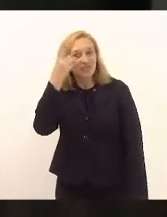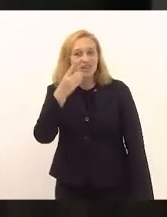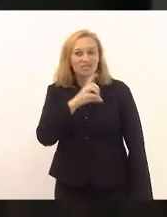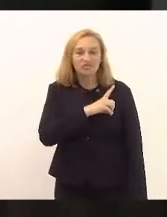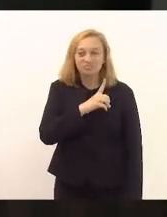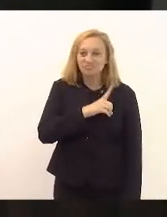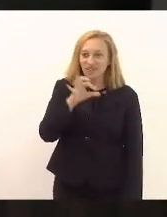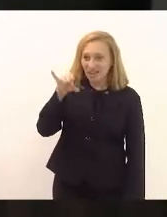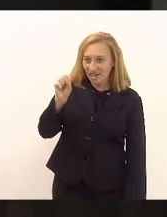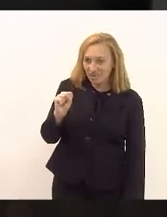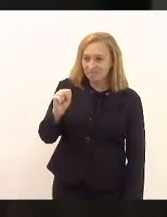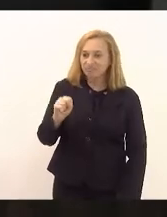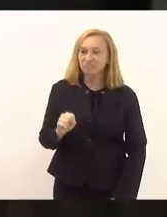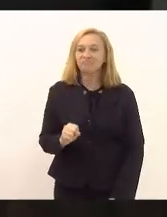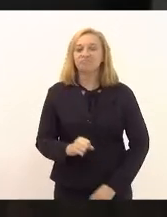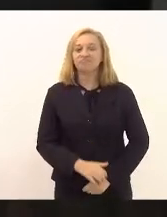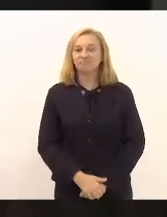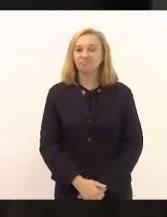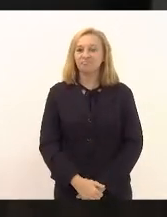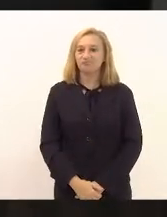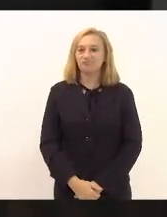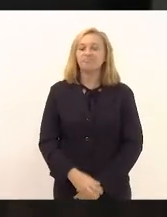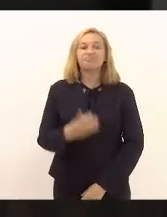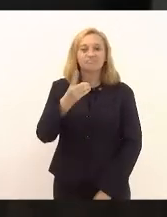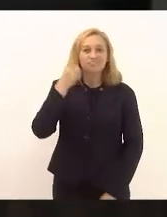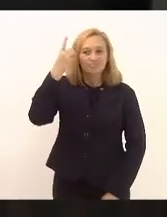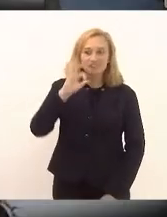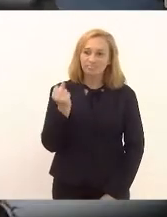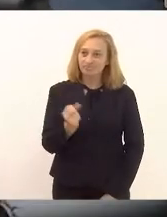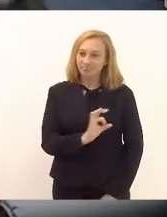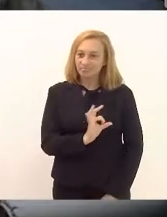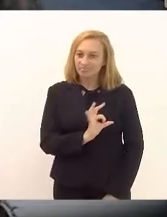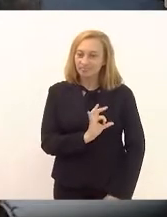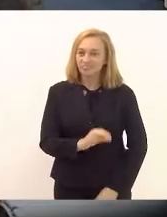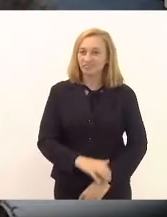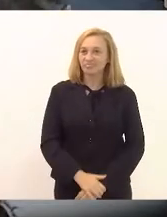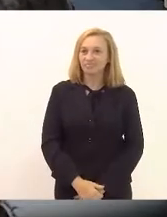Augusto. Deputado Carlos Augusto. Deputada Marta Rocha.